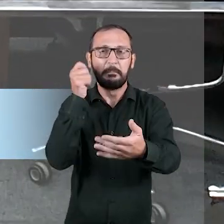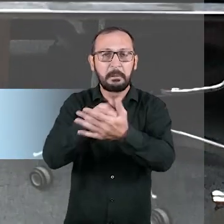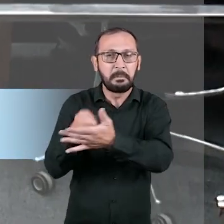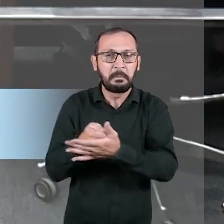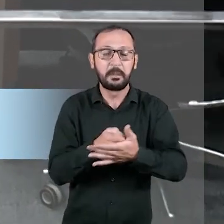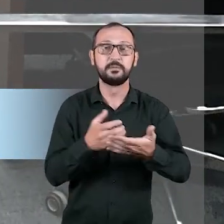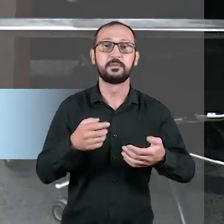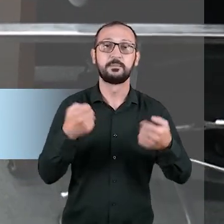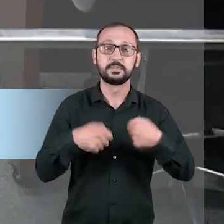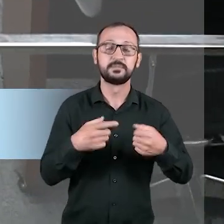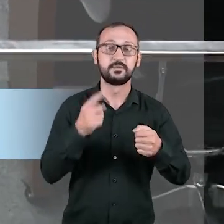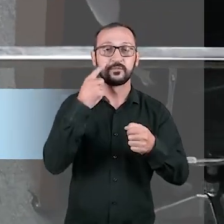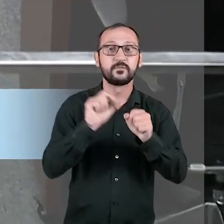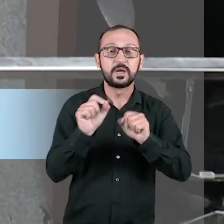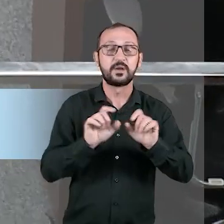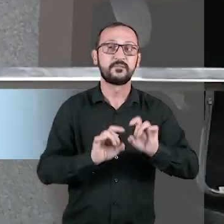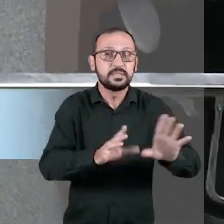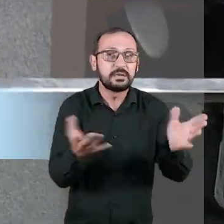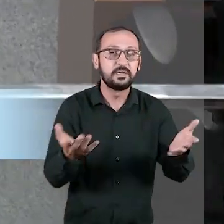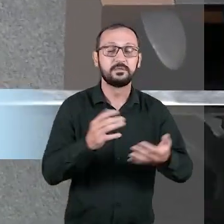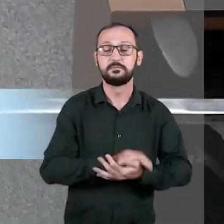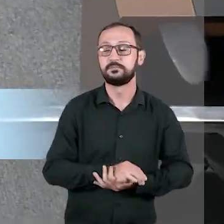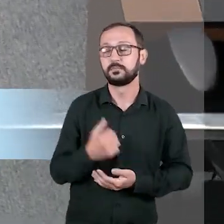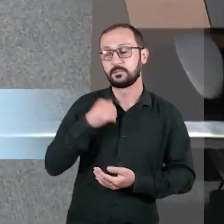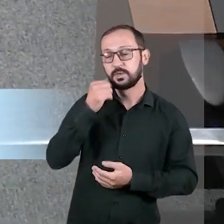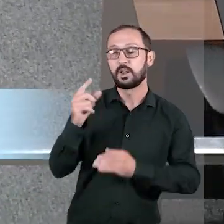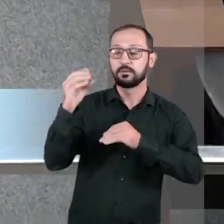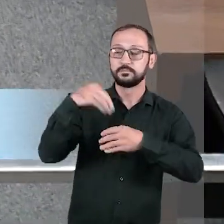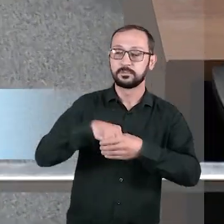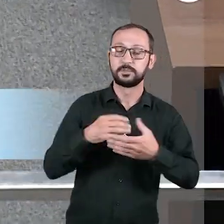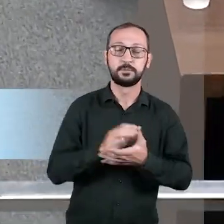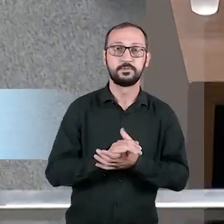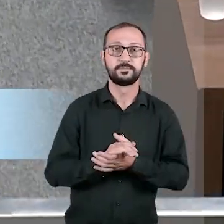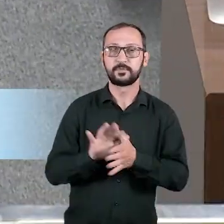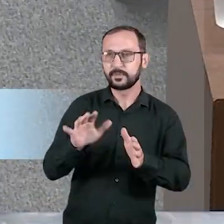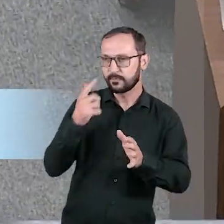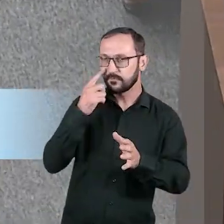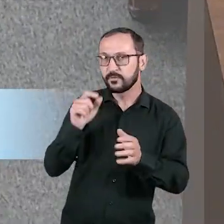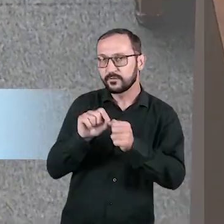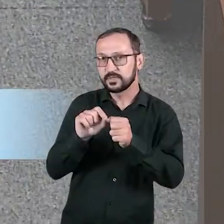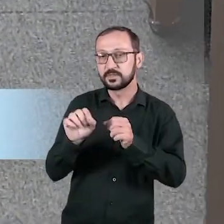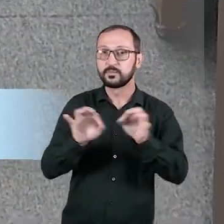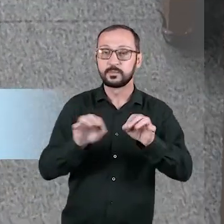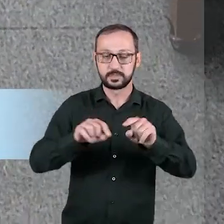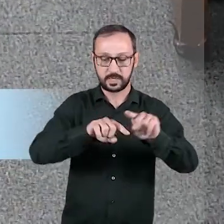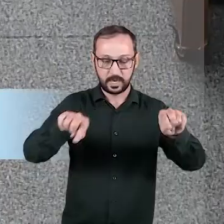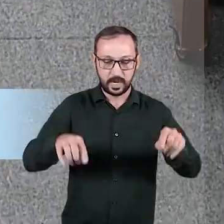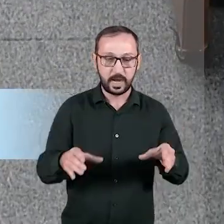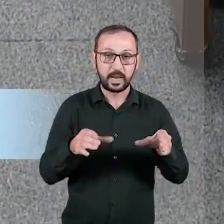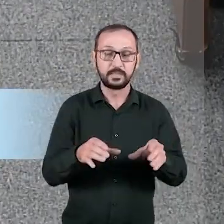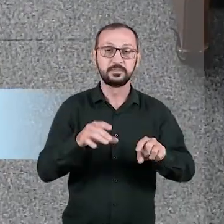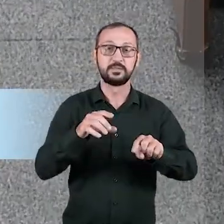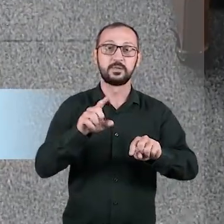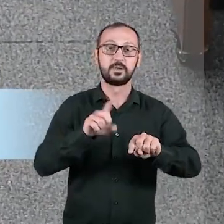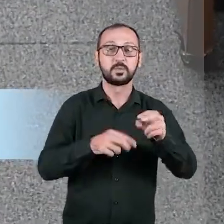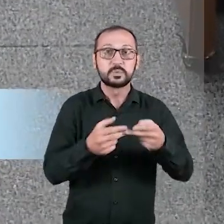relação a esse apartamento, tem que fazer alguma coisa. E ela na terapia falou assim: vamos fazer o seguinte, vamos fazer a caixa com